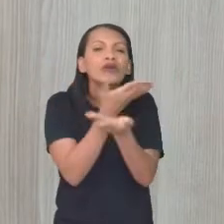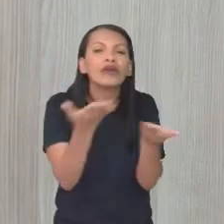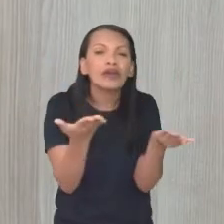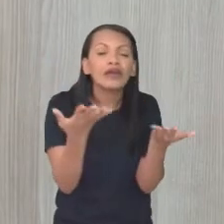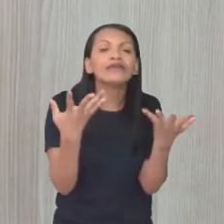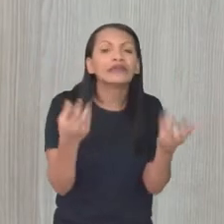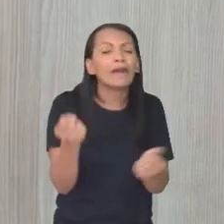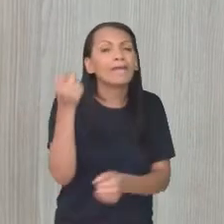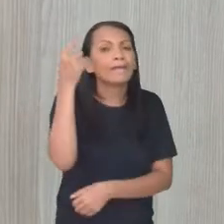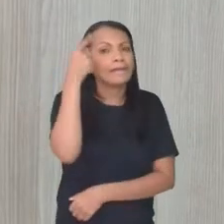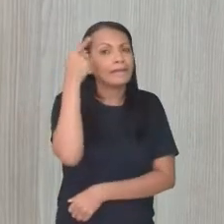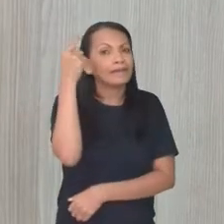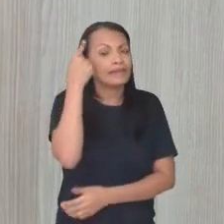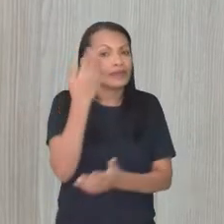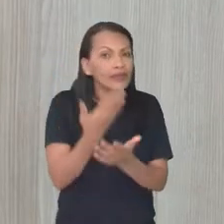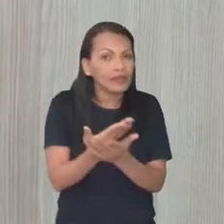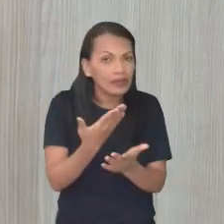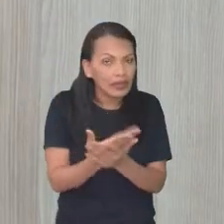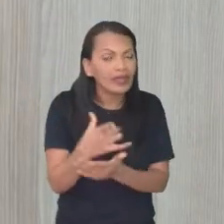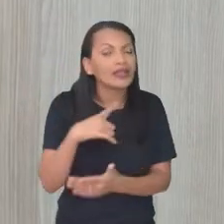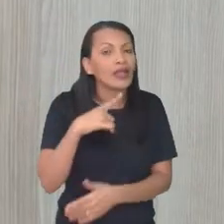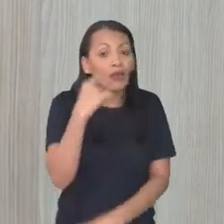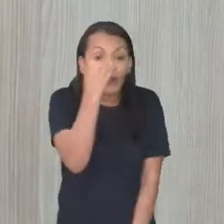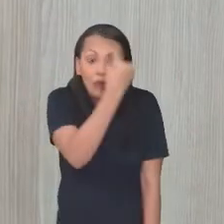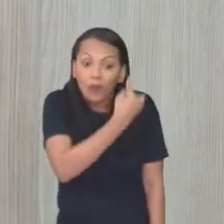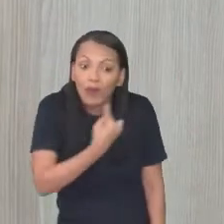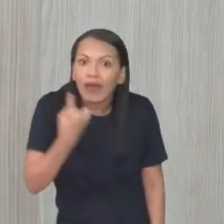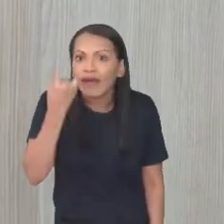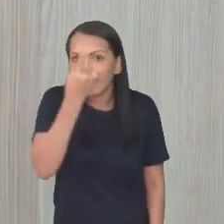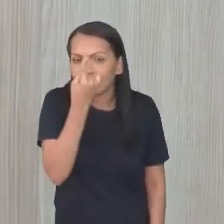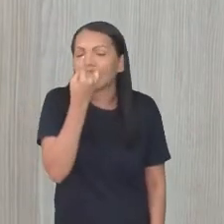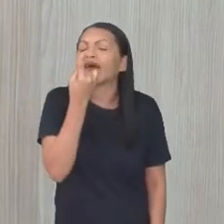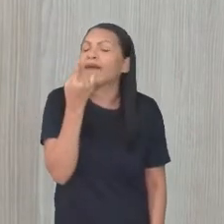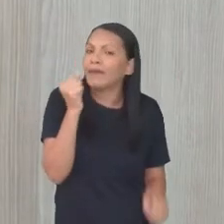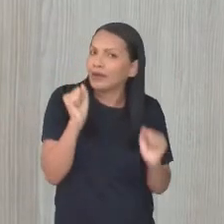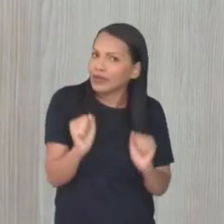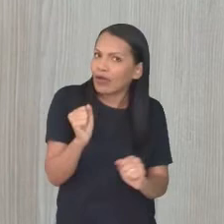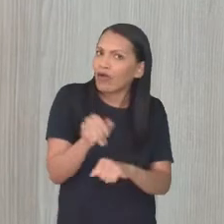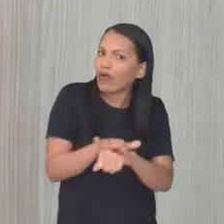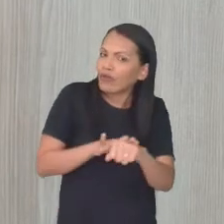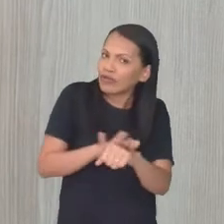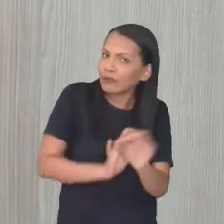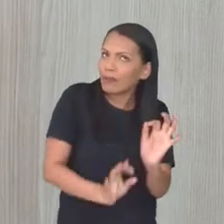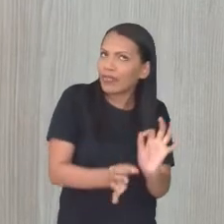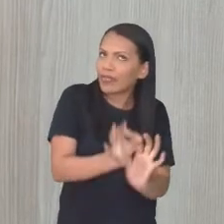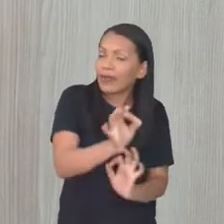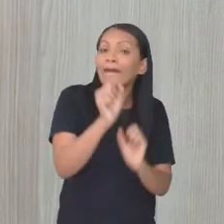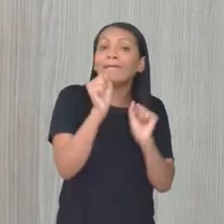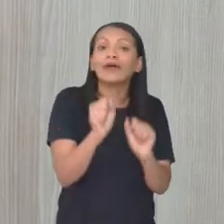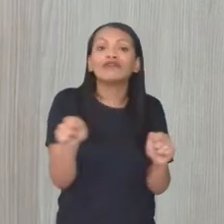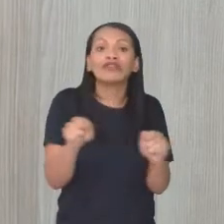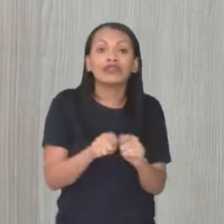Pensemos sempre nisso. Essa aula devia ter 1 hora para a gente poder conversar sobre tudo. Curtinha, né? Mas a gente sempre pode